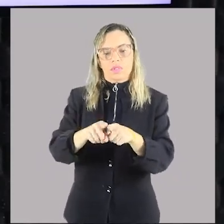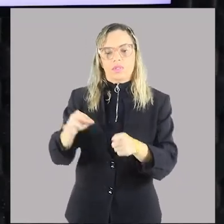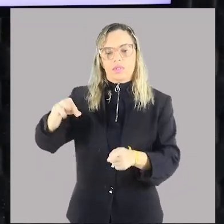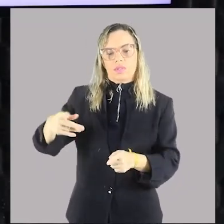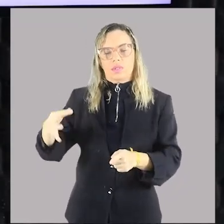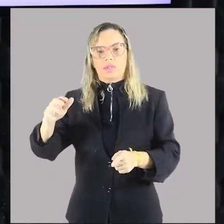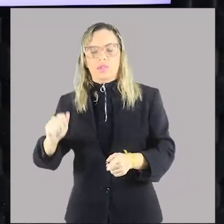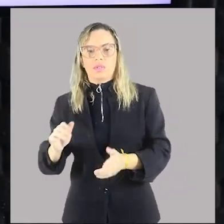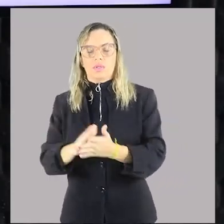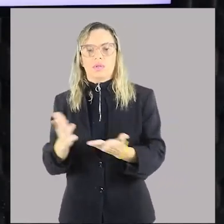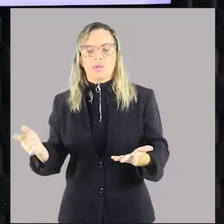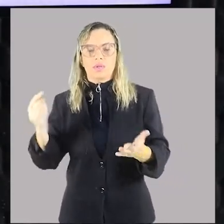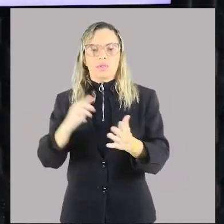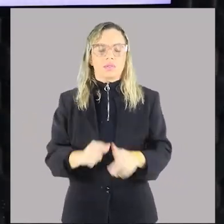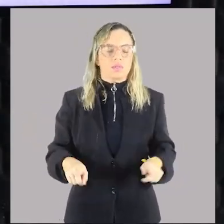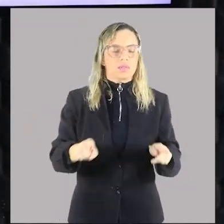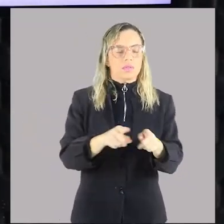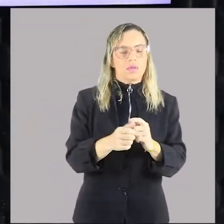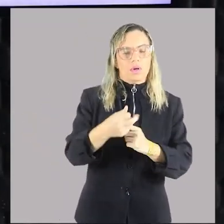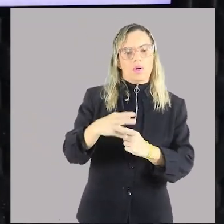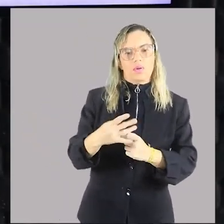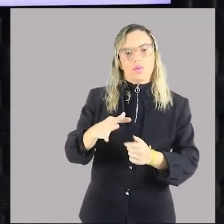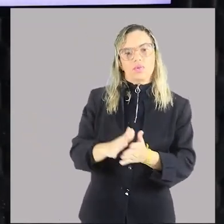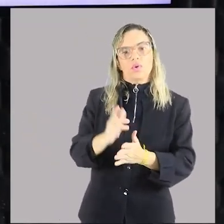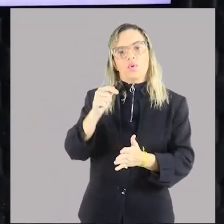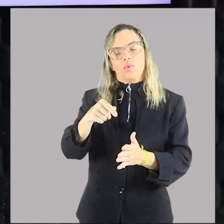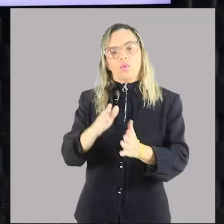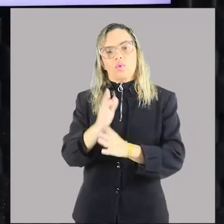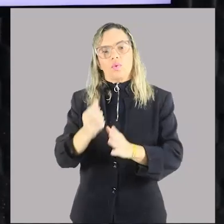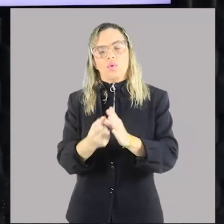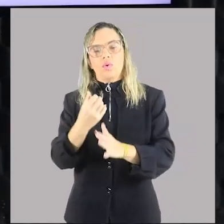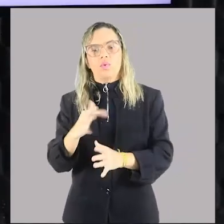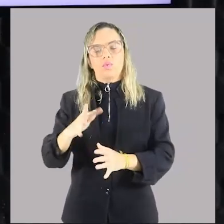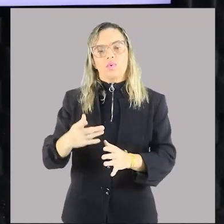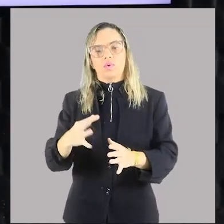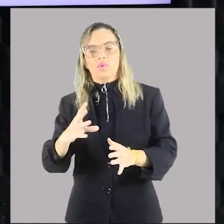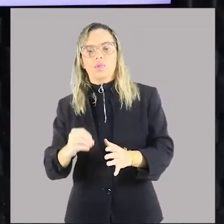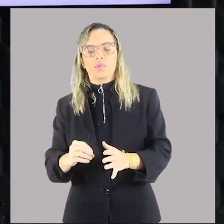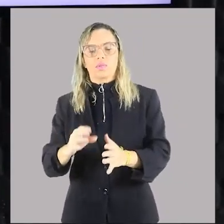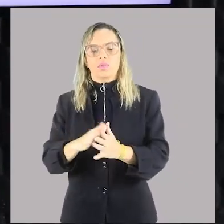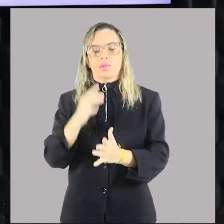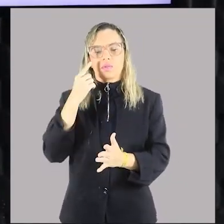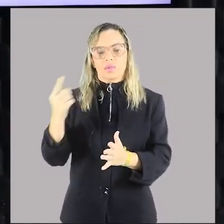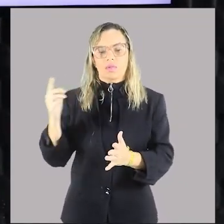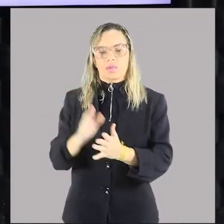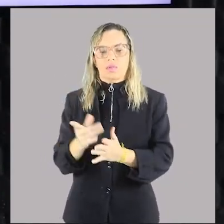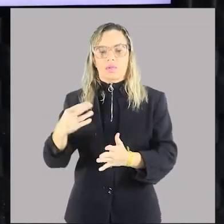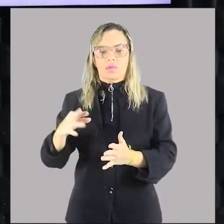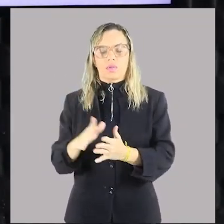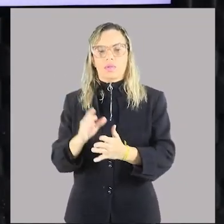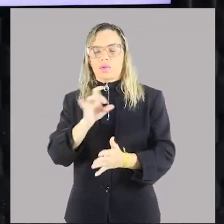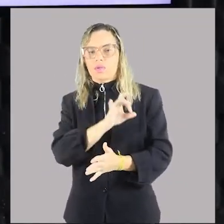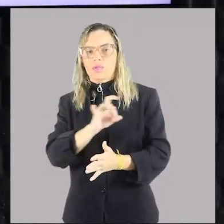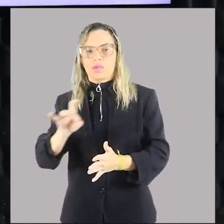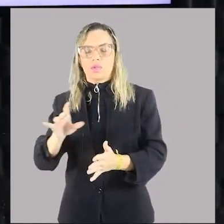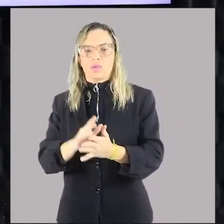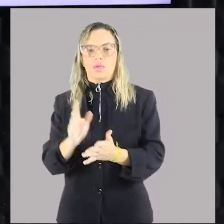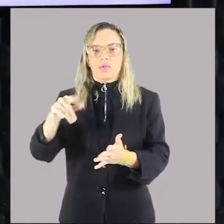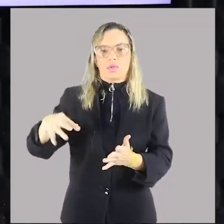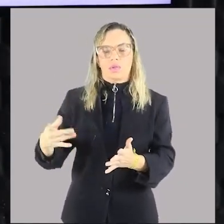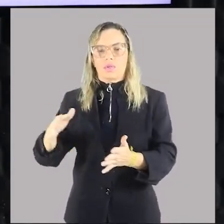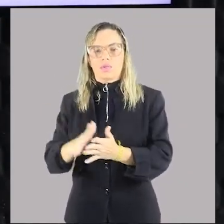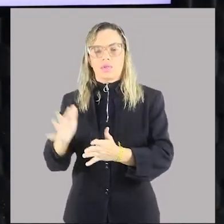indireta. Autarquias têm órgãos, fundações têm órgãos, portanto, não é apenas na administração pública direta, ou seja, a